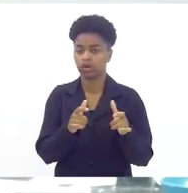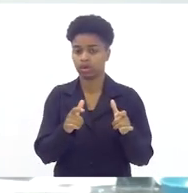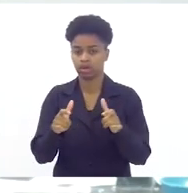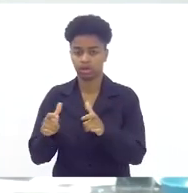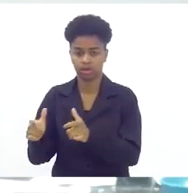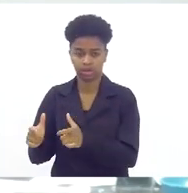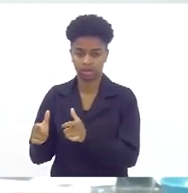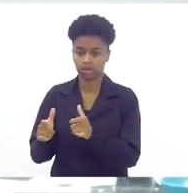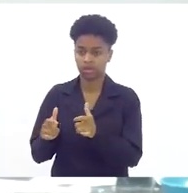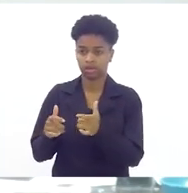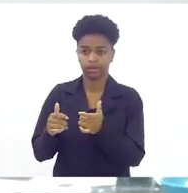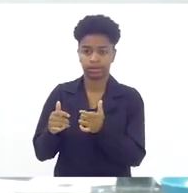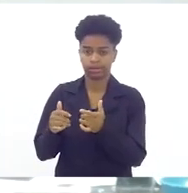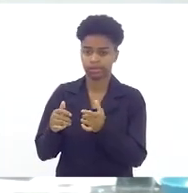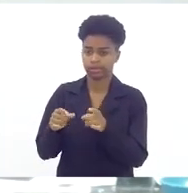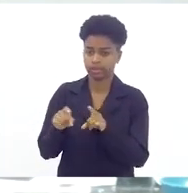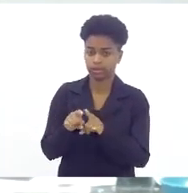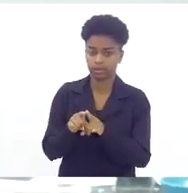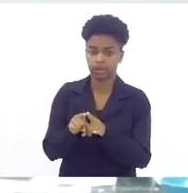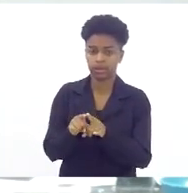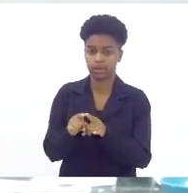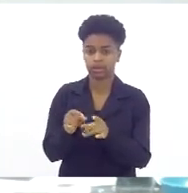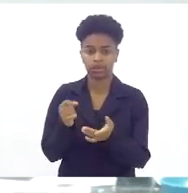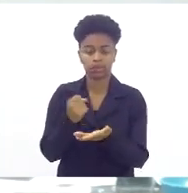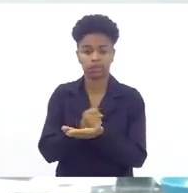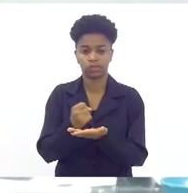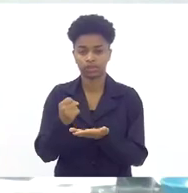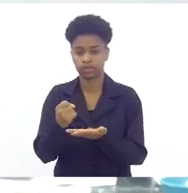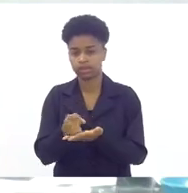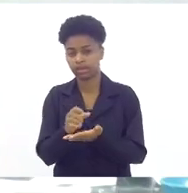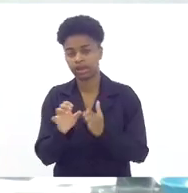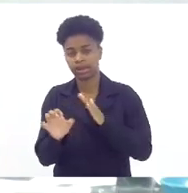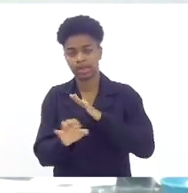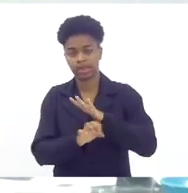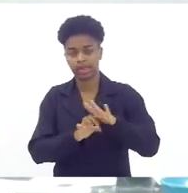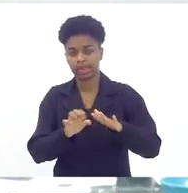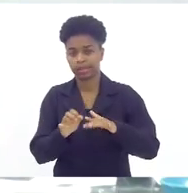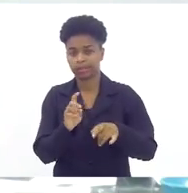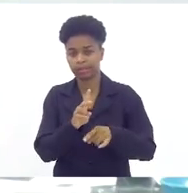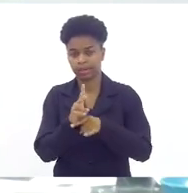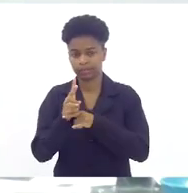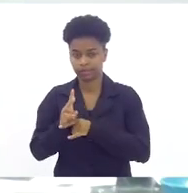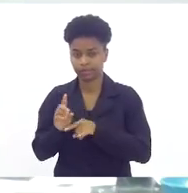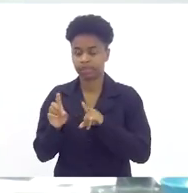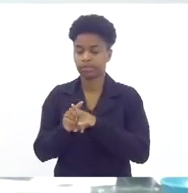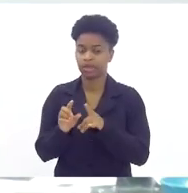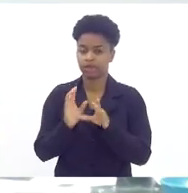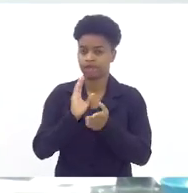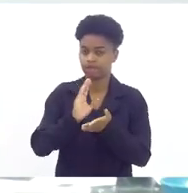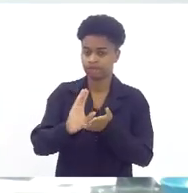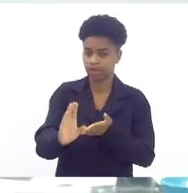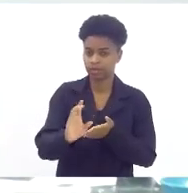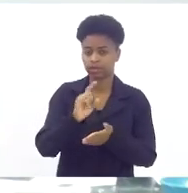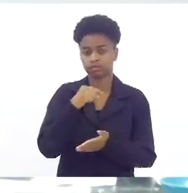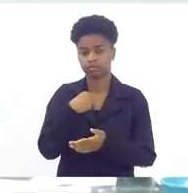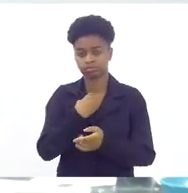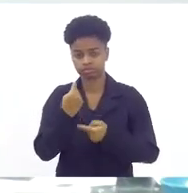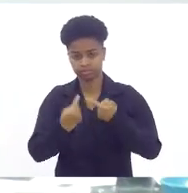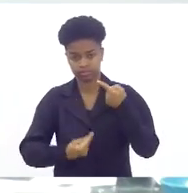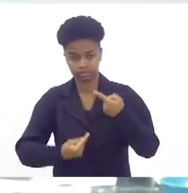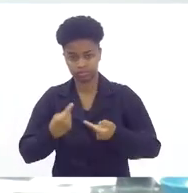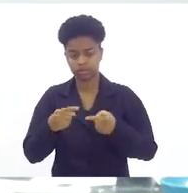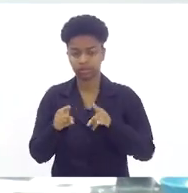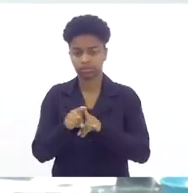de terceirizado de verba seed isso vem sendo pontuado a